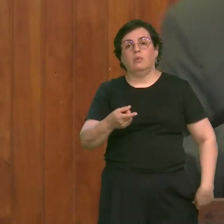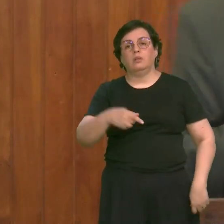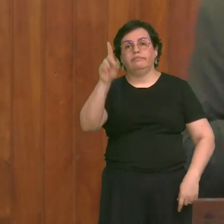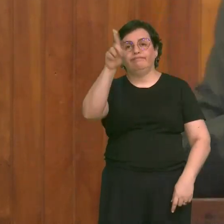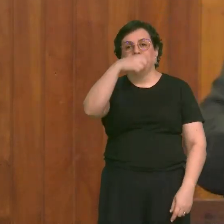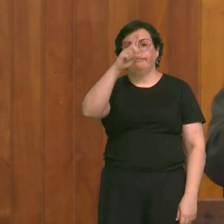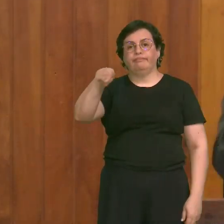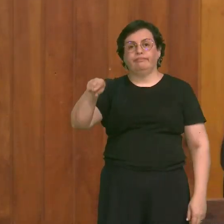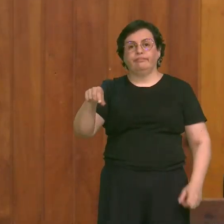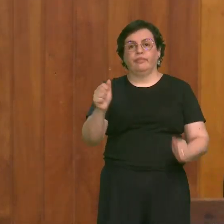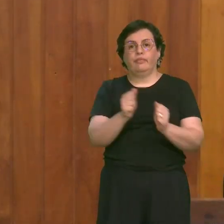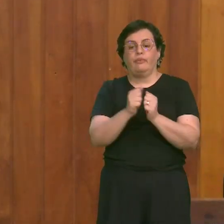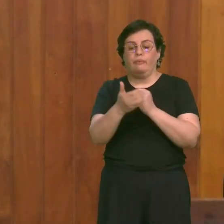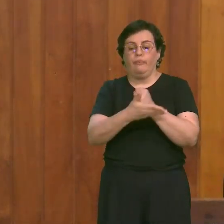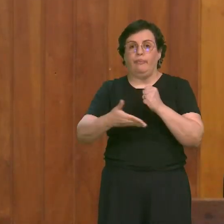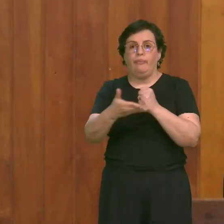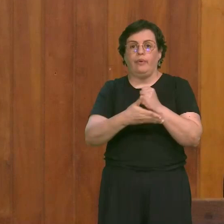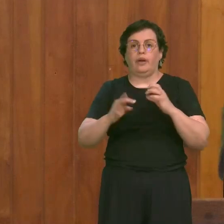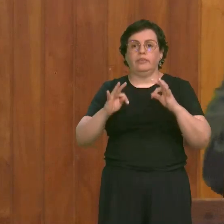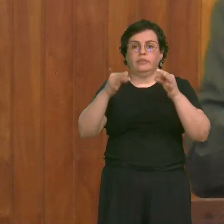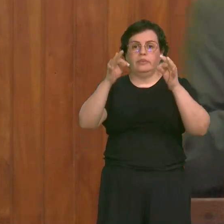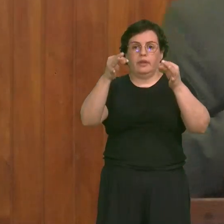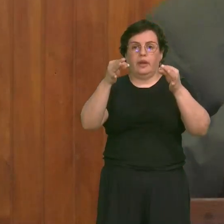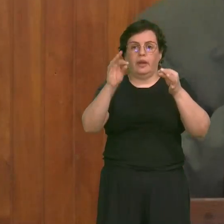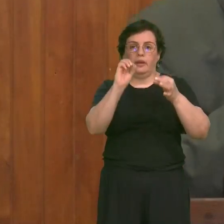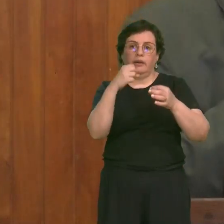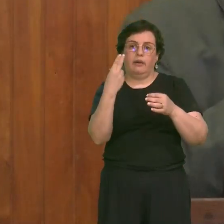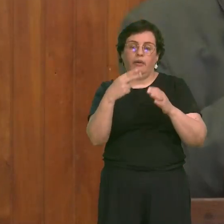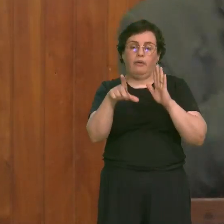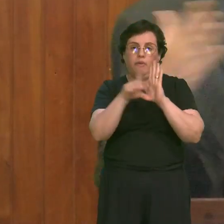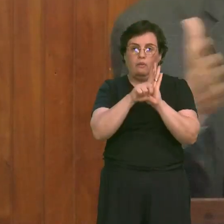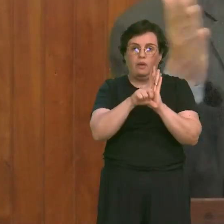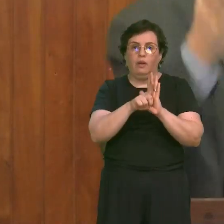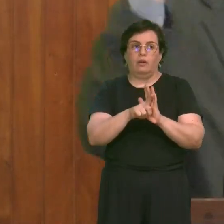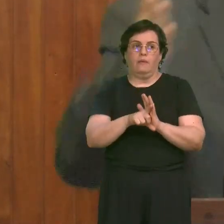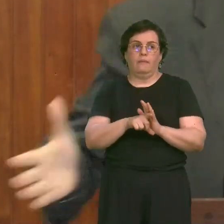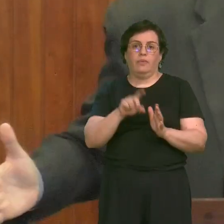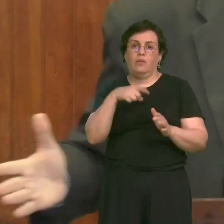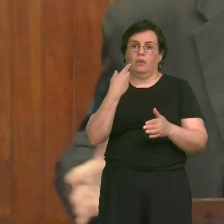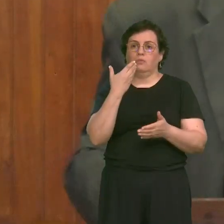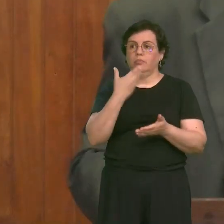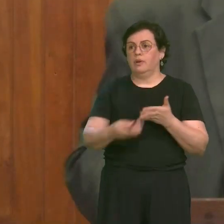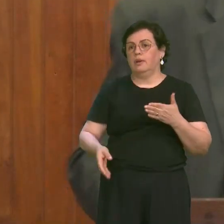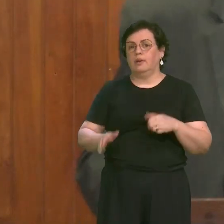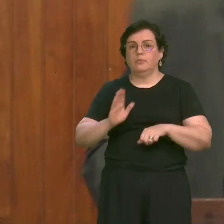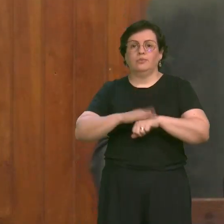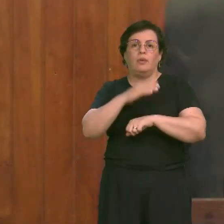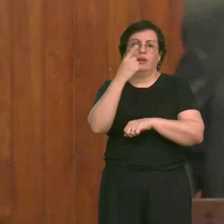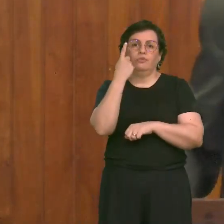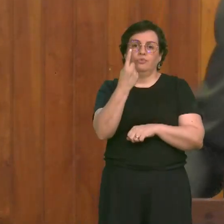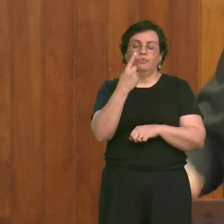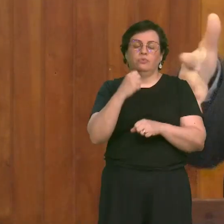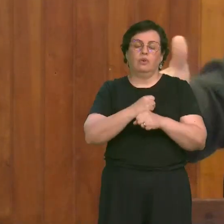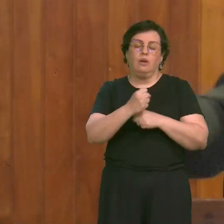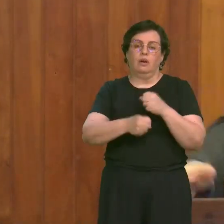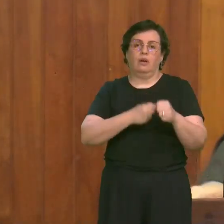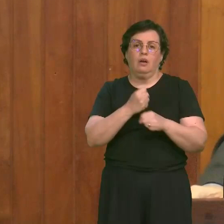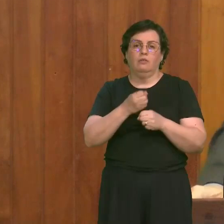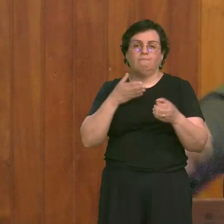vetada com fundamento técnico ou com fundamento de natureza legal e nós perdemos mais um ano de